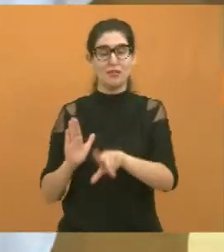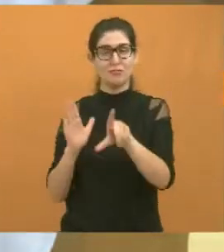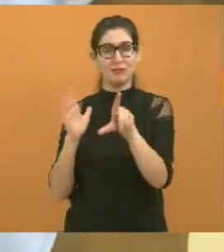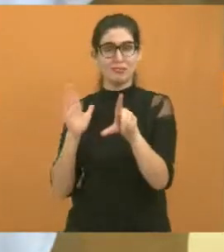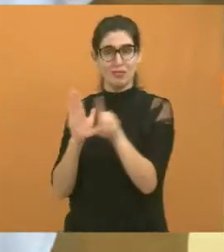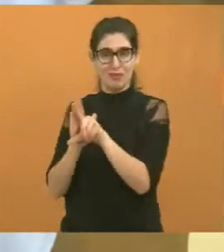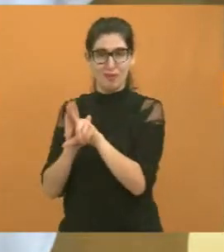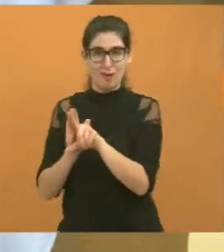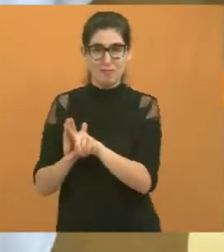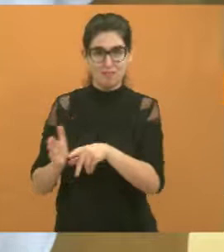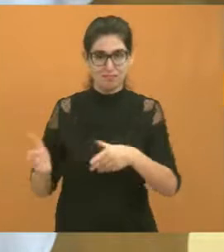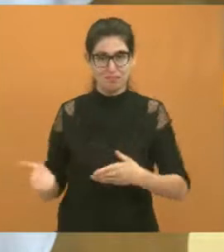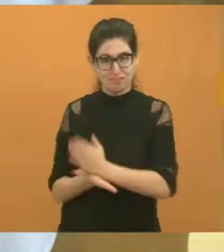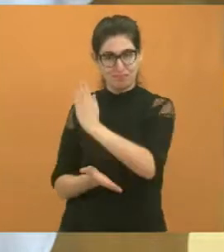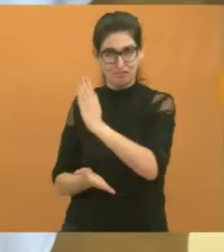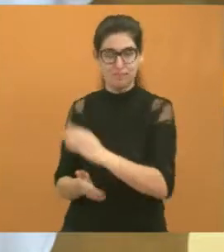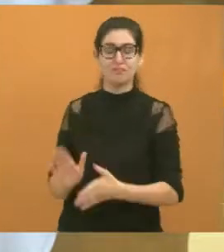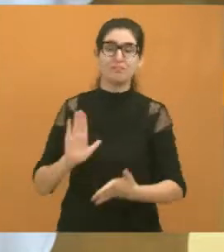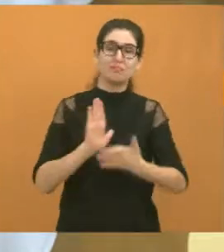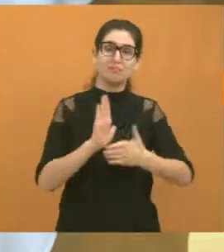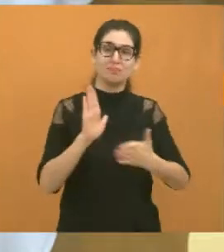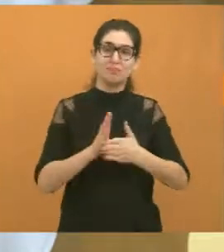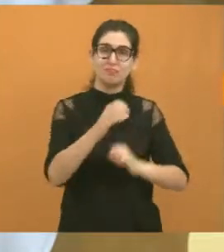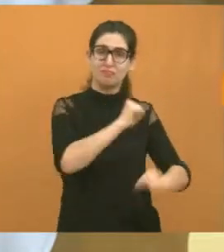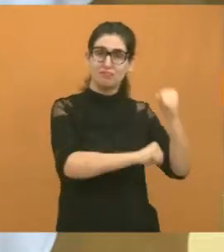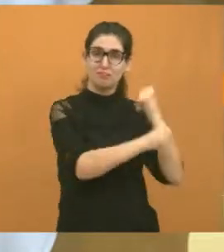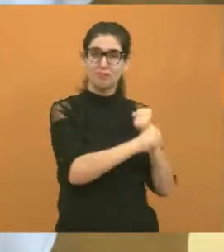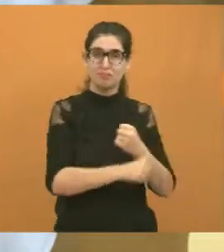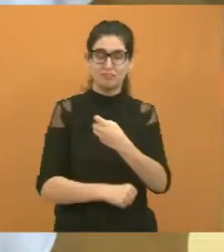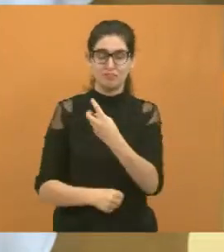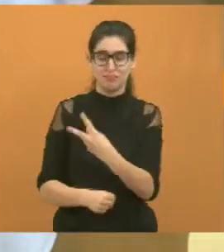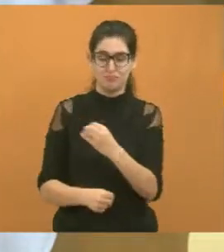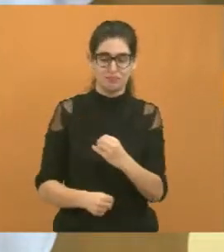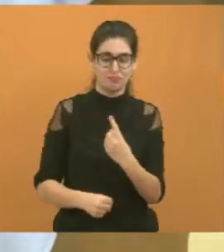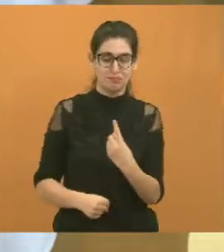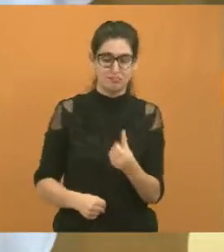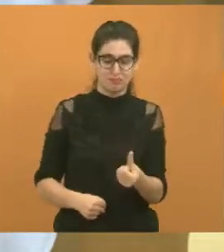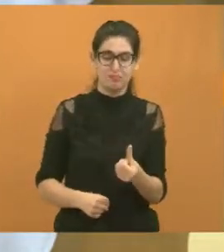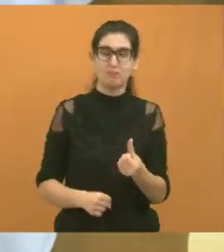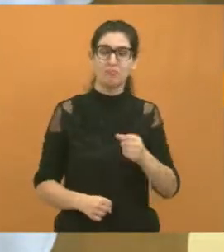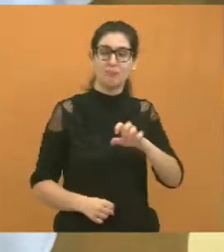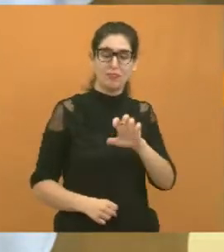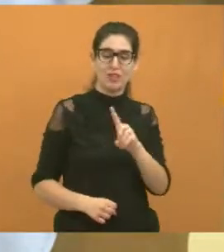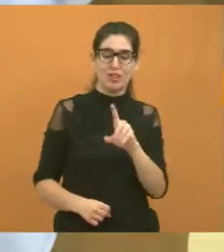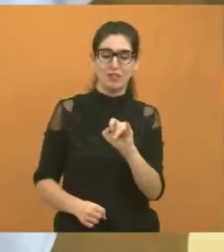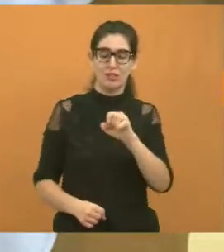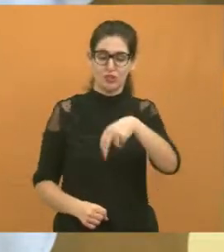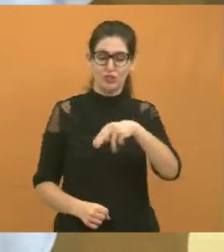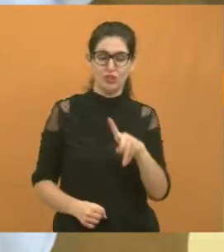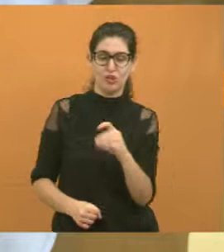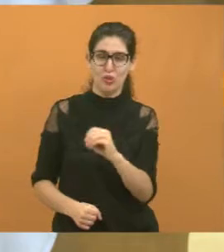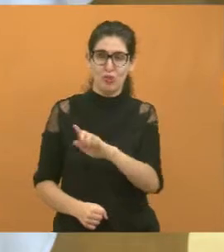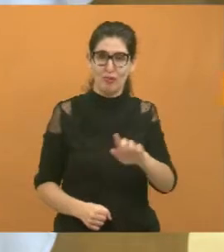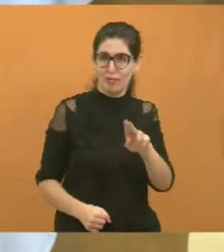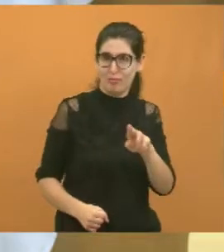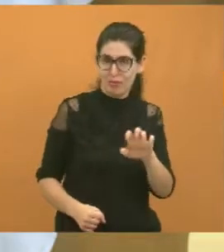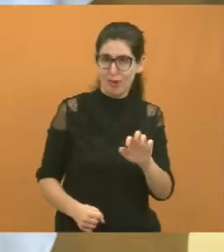casa, que foi proposto em 2016 pelo então vereador Edinho Guedes, que na época,